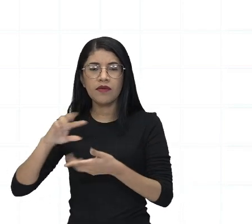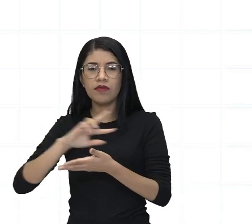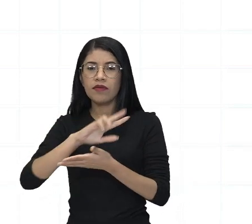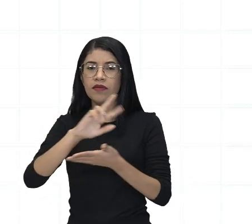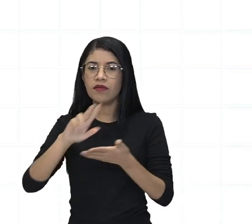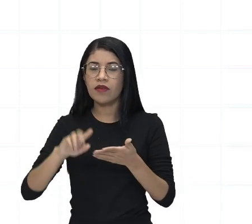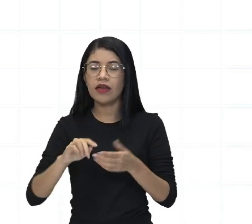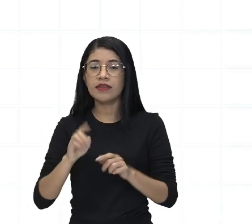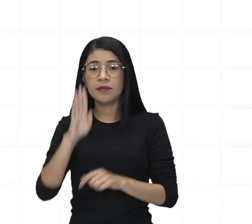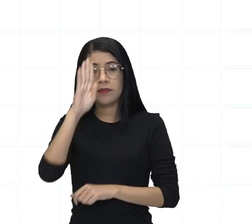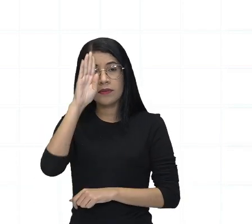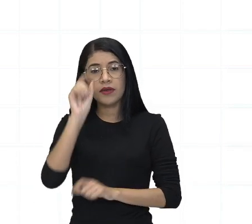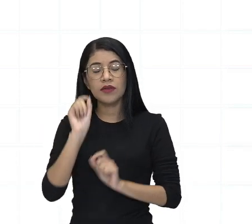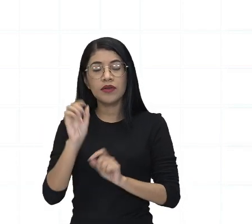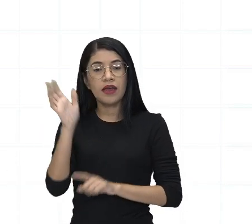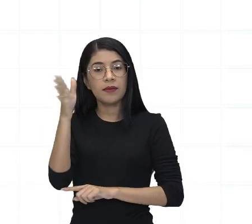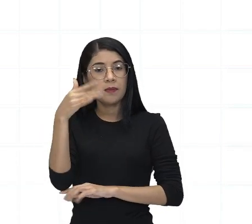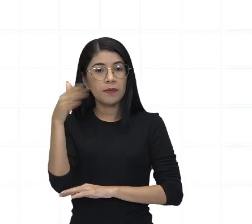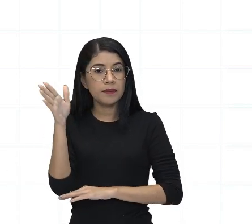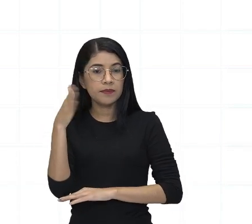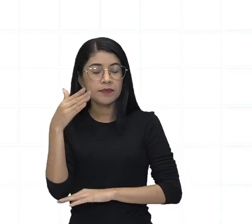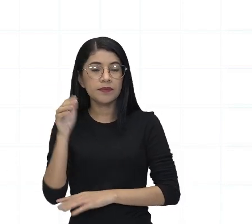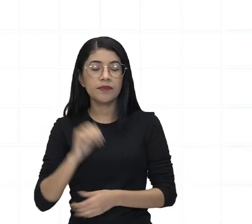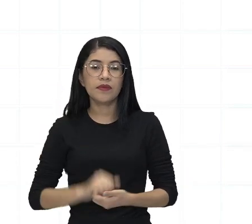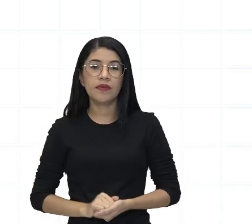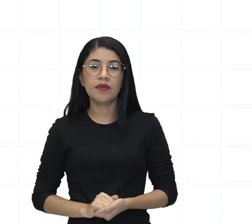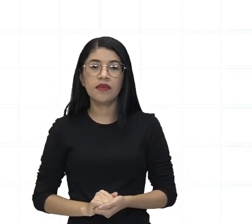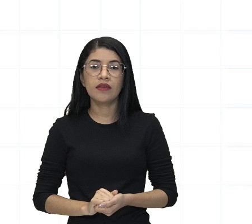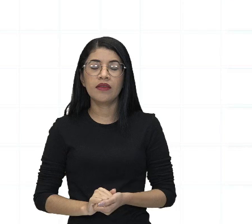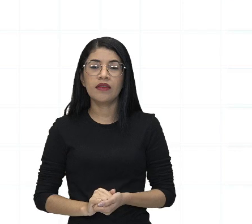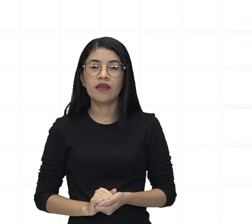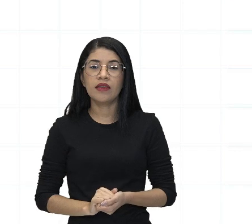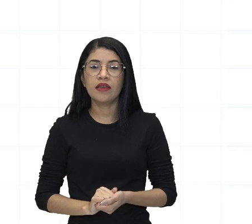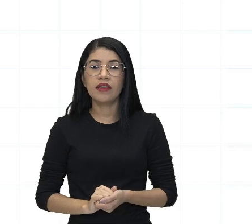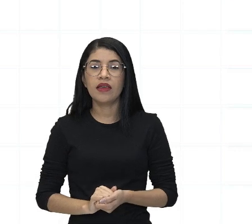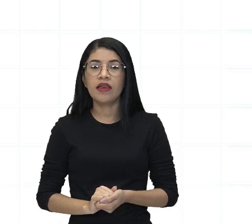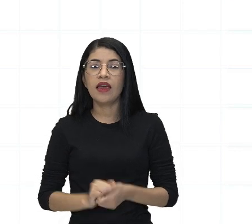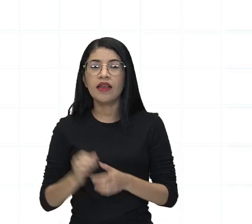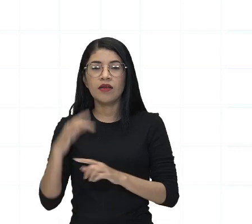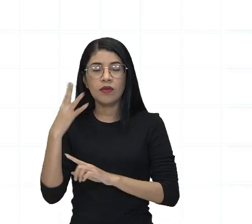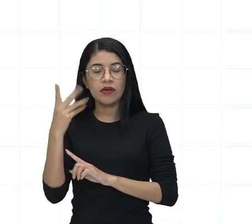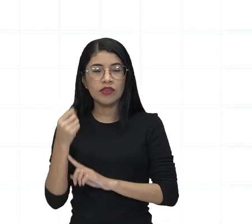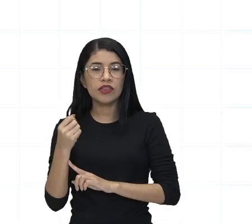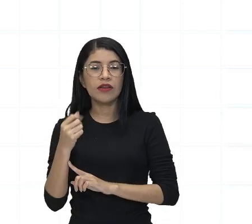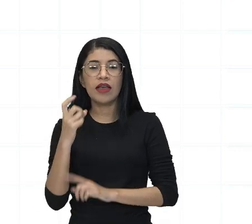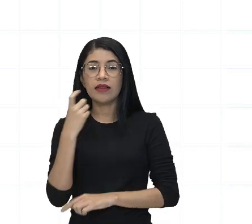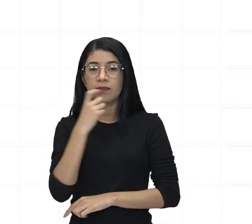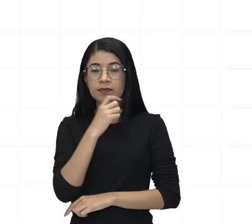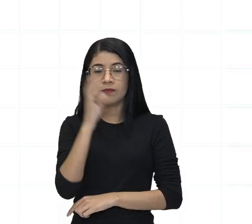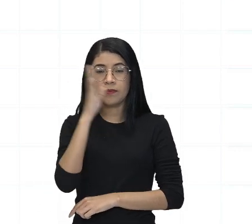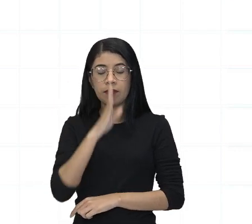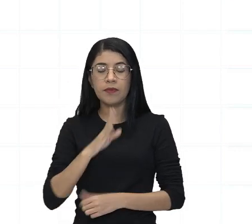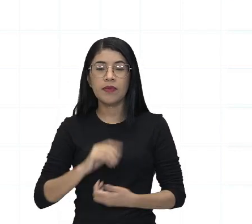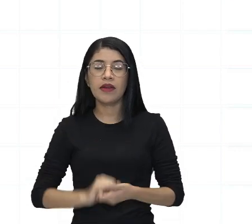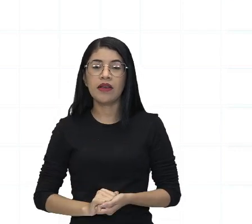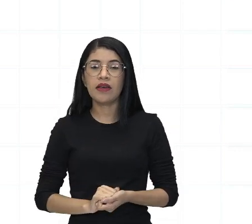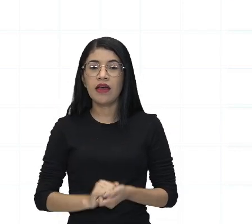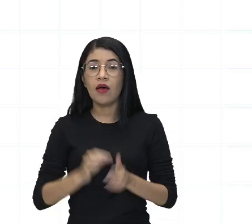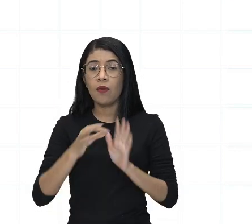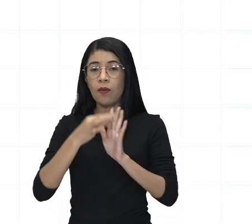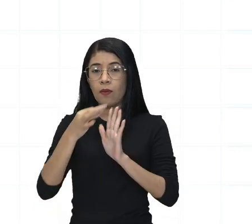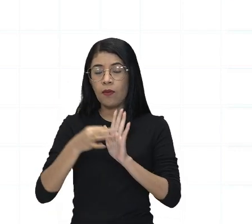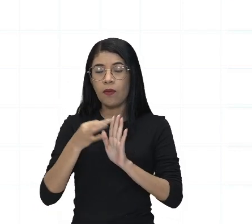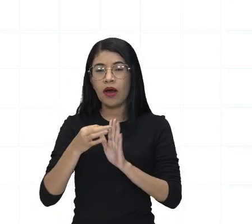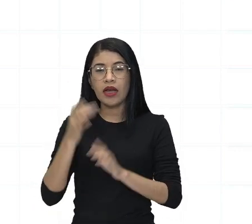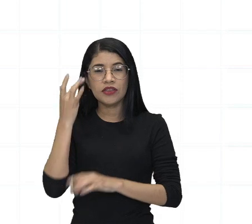principalmente bandeirinhas. Então, ele foi um pintor ítalo-brasileiro, Considerado pela crítica como um dos artistas